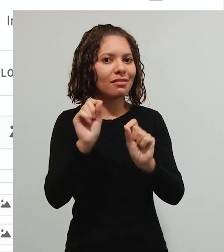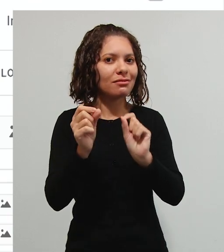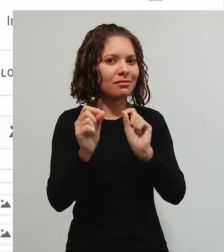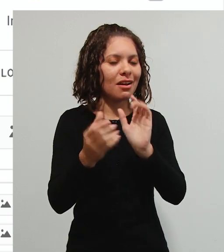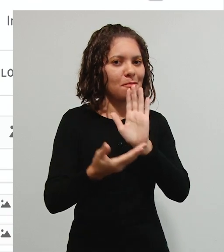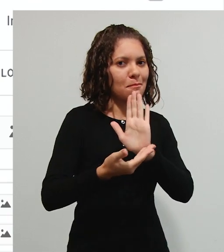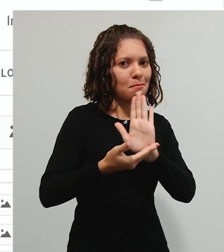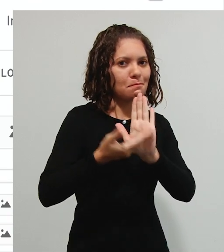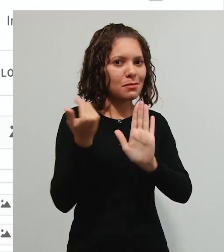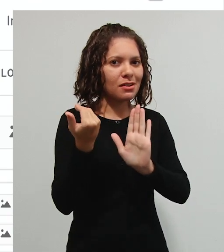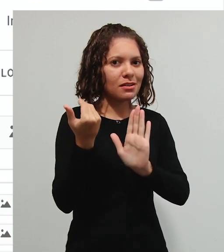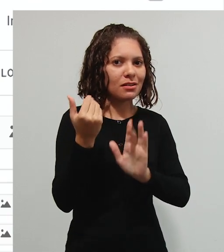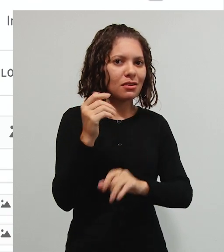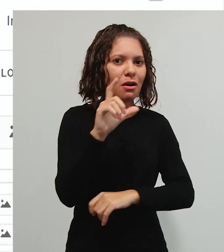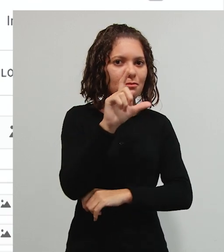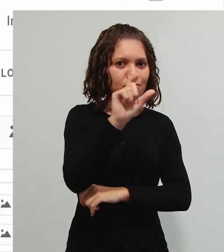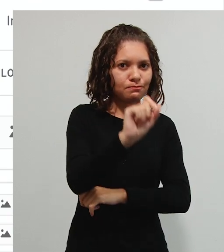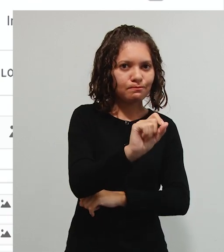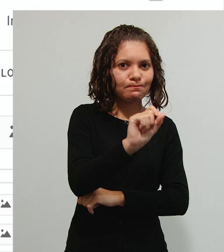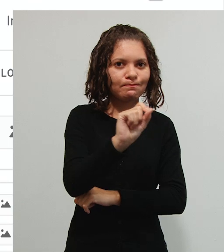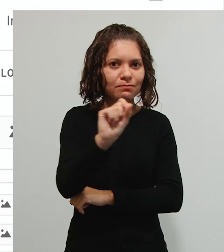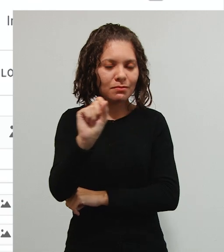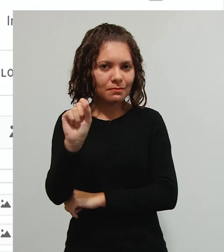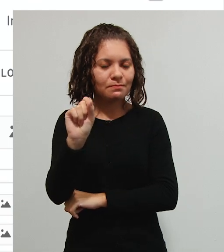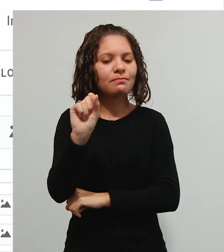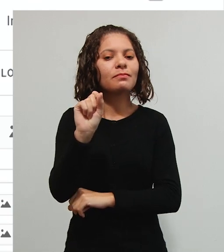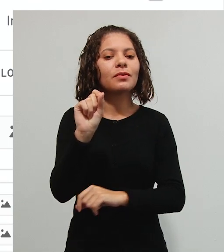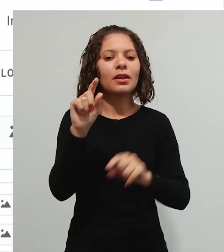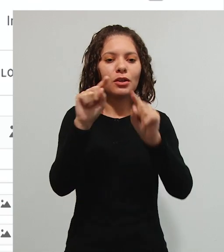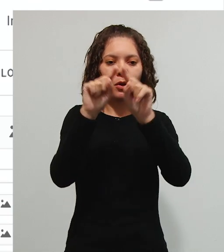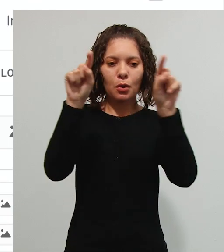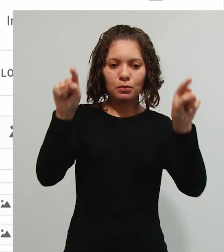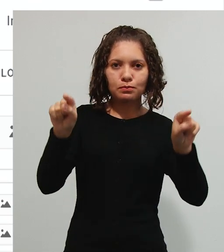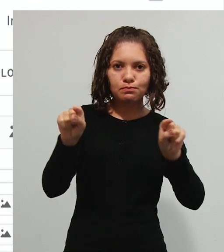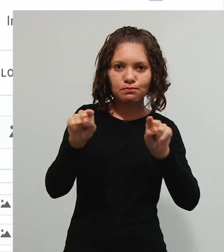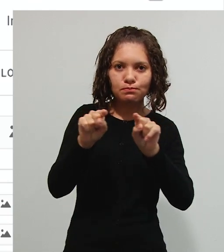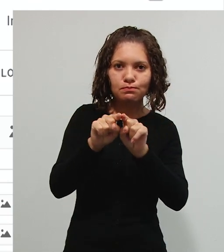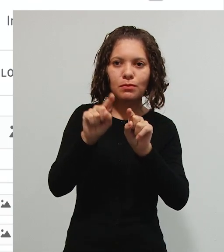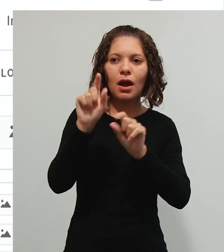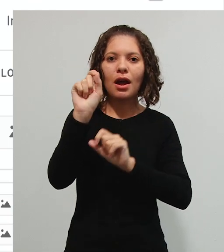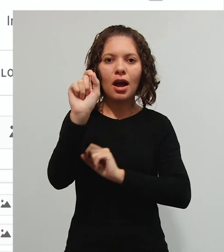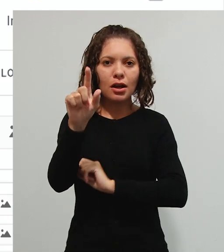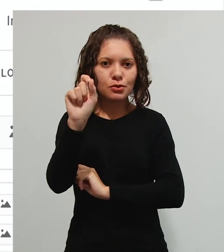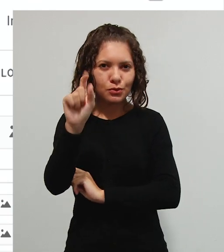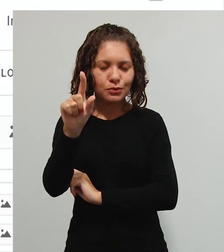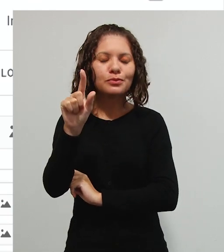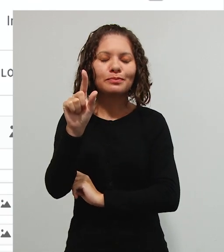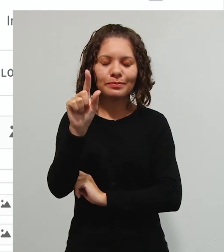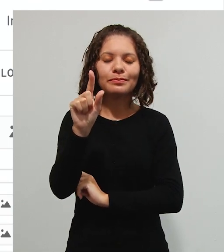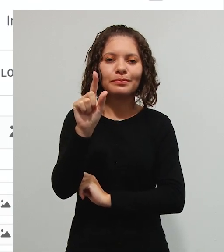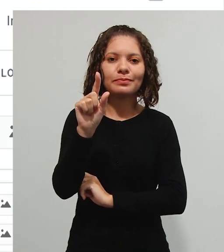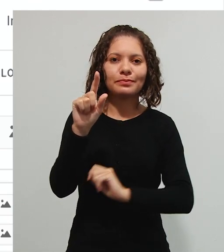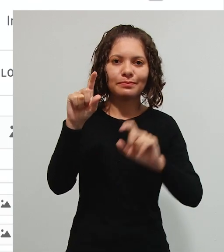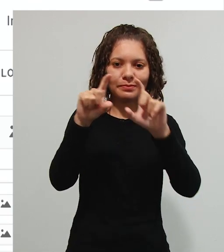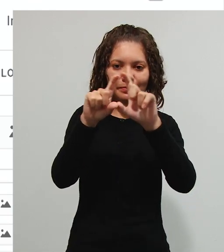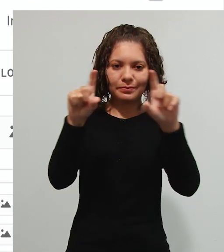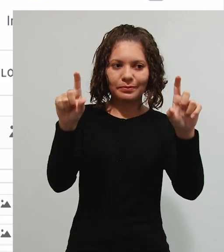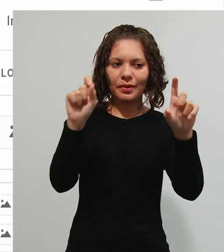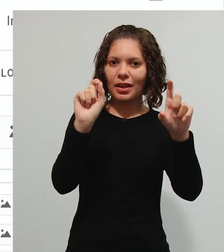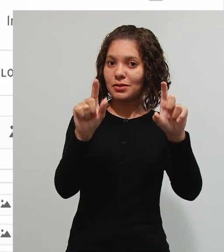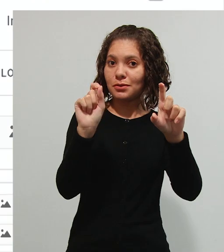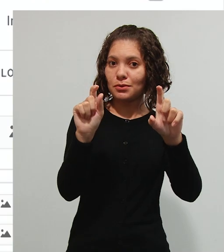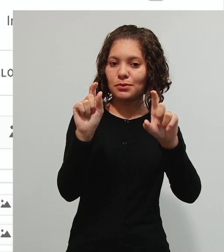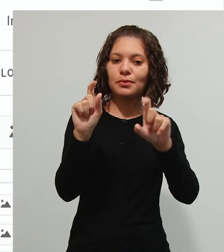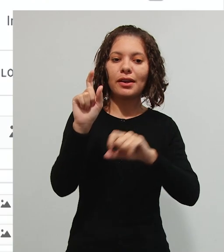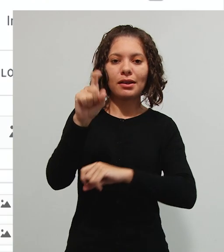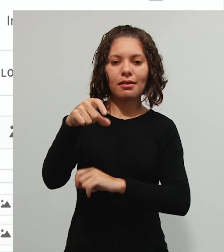selecionado demonstrando a seleção por meio de uma caixa azul, você clica em excluir. E aqui a gente vai editar.